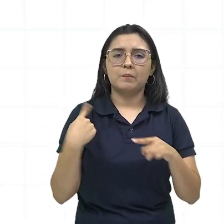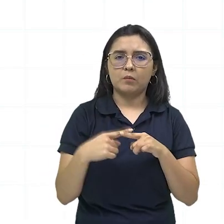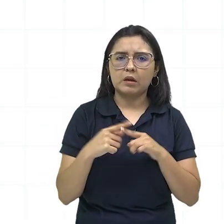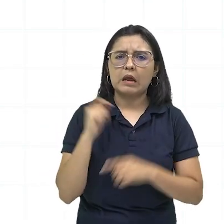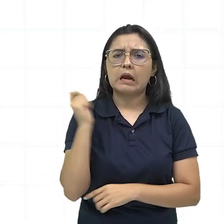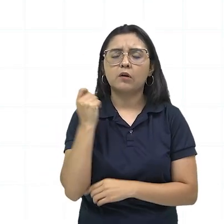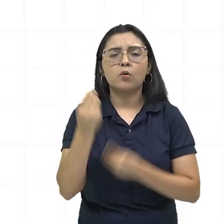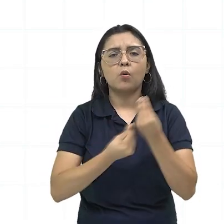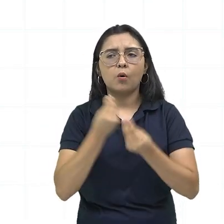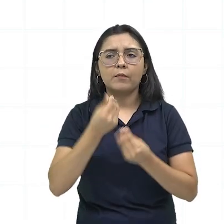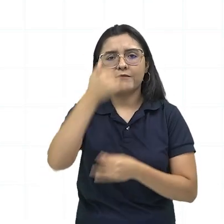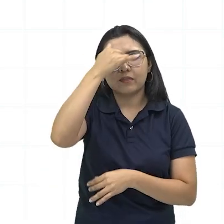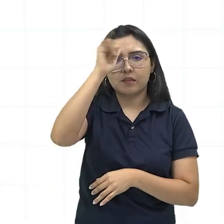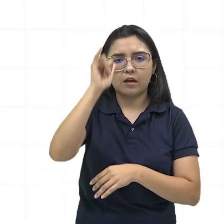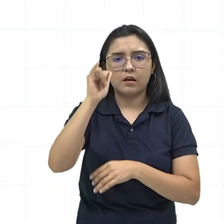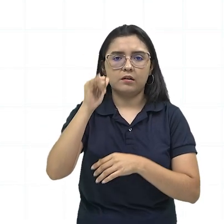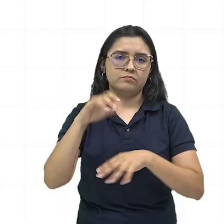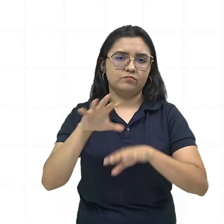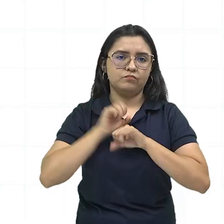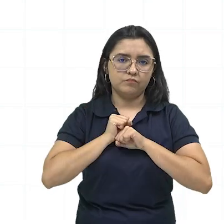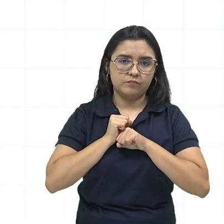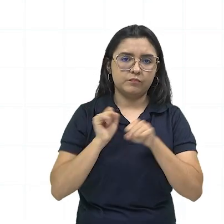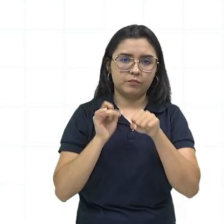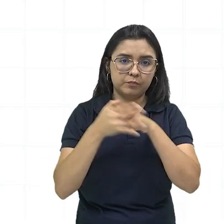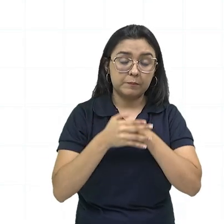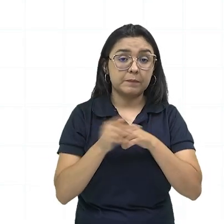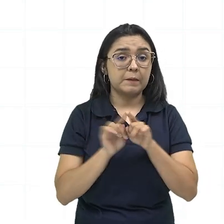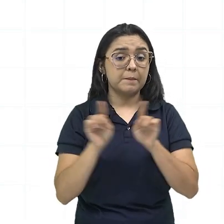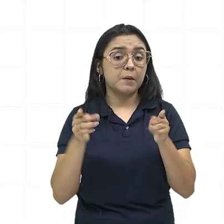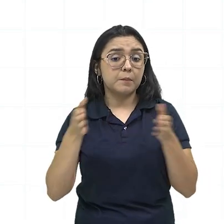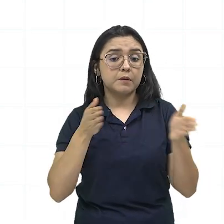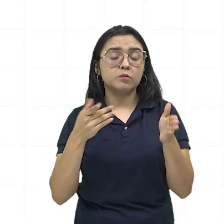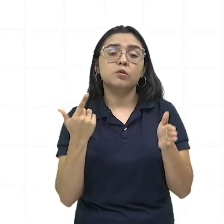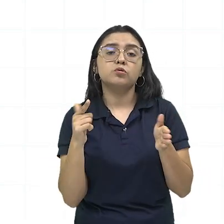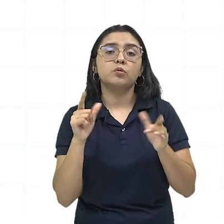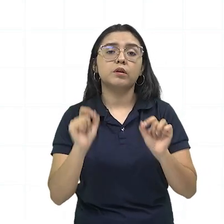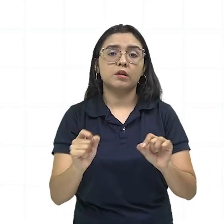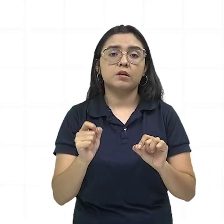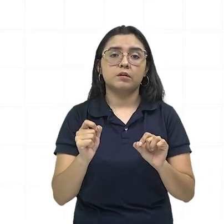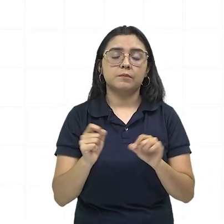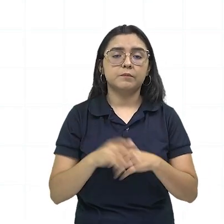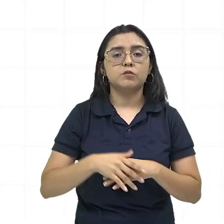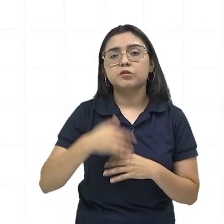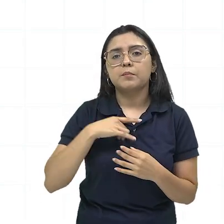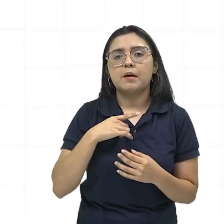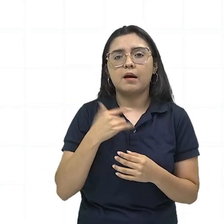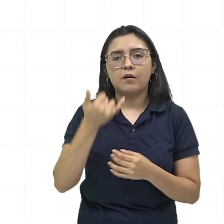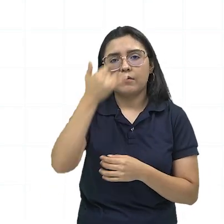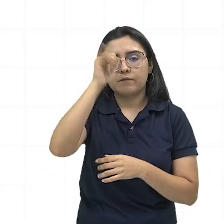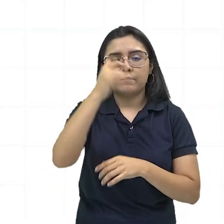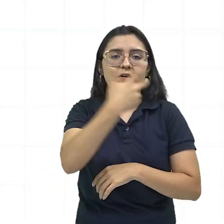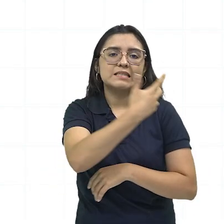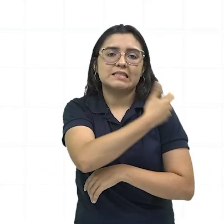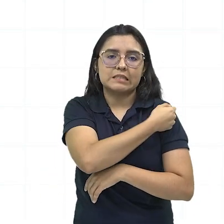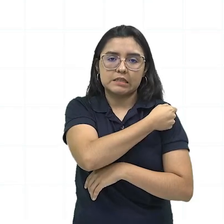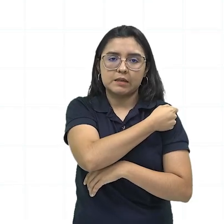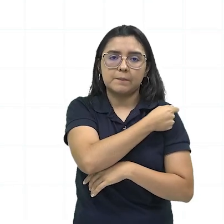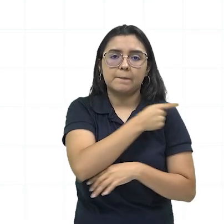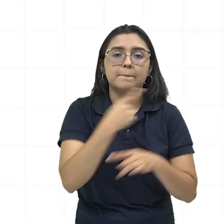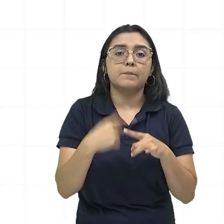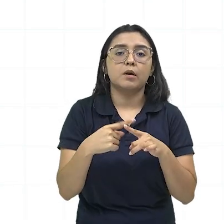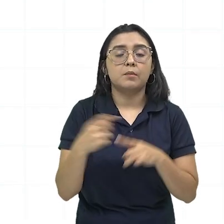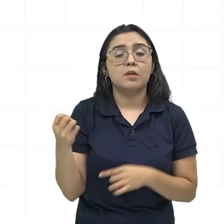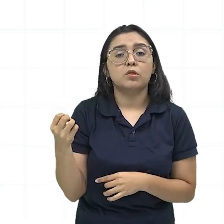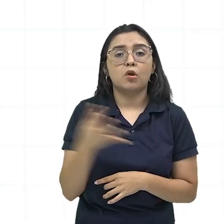se prevenir, certo? E aí, na época, não tinha o quê? Uma prevenção, uma vacina, porque era uma